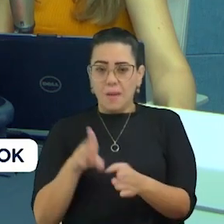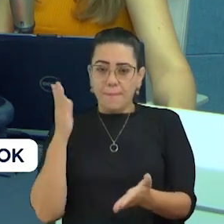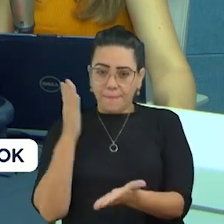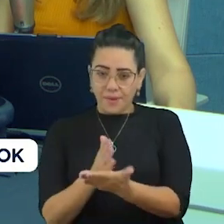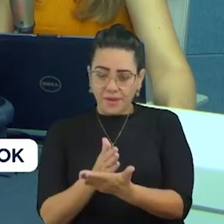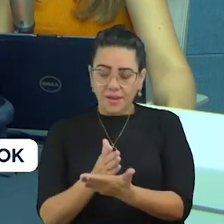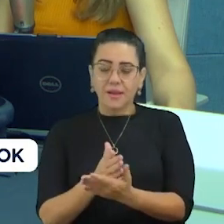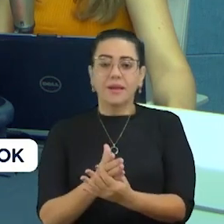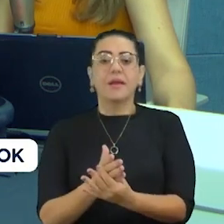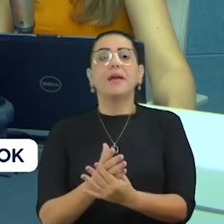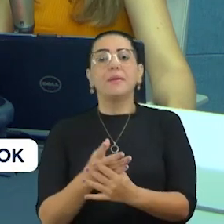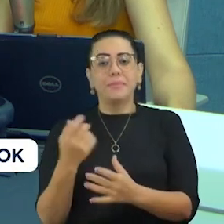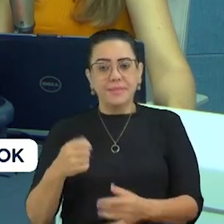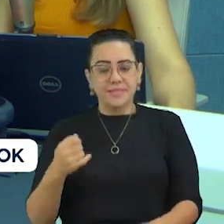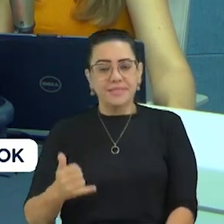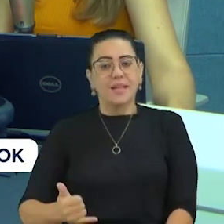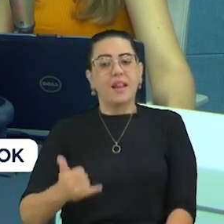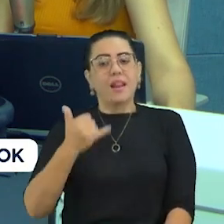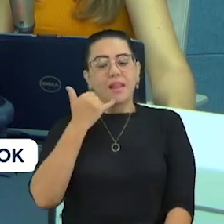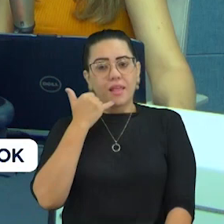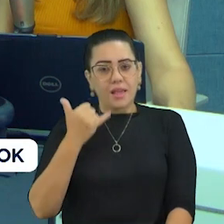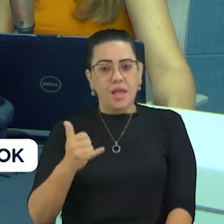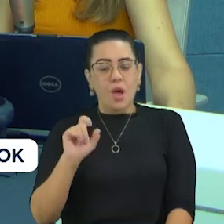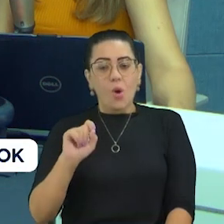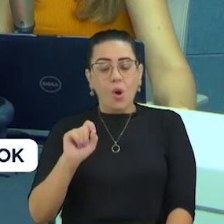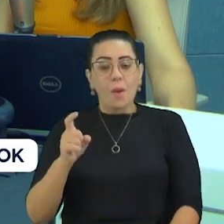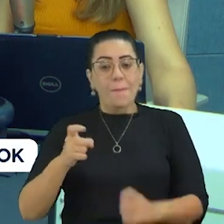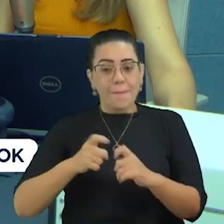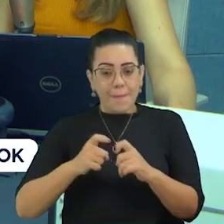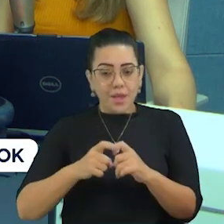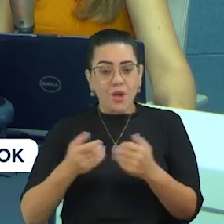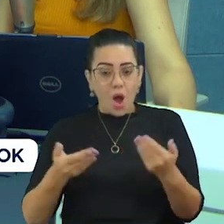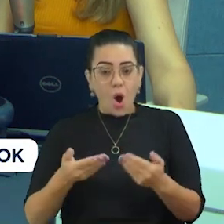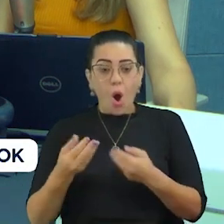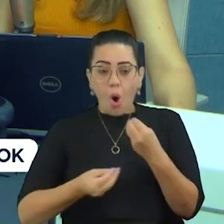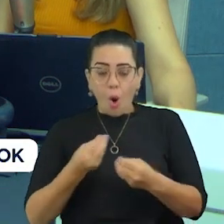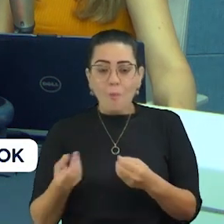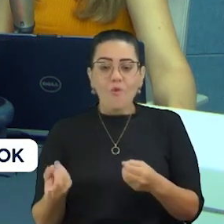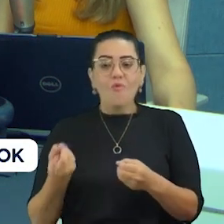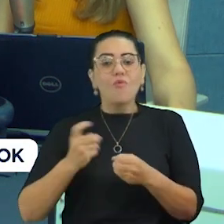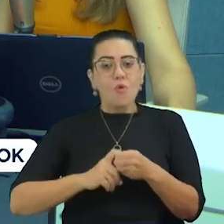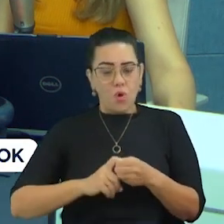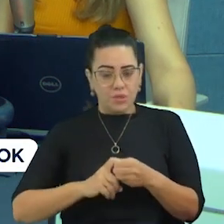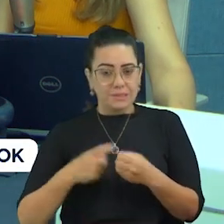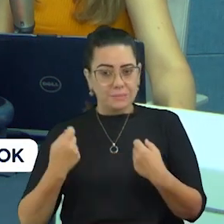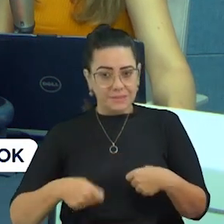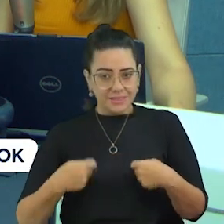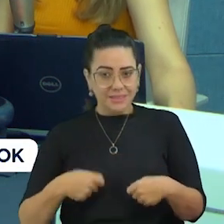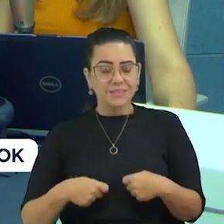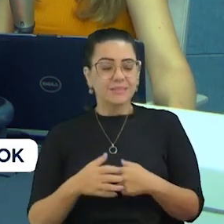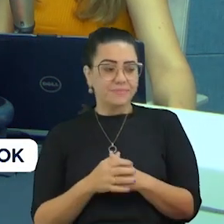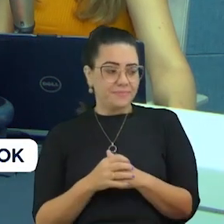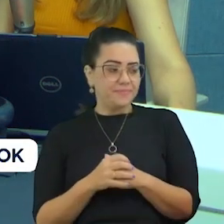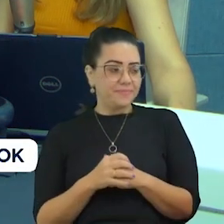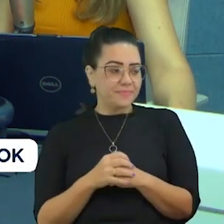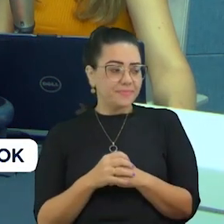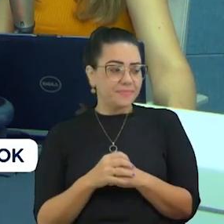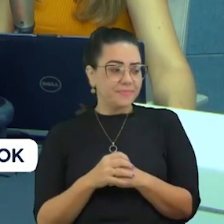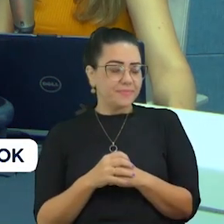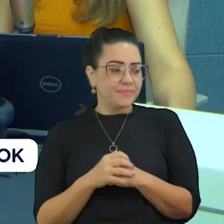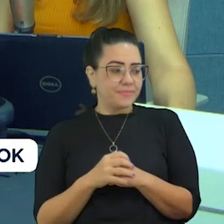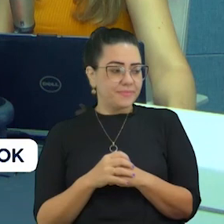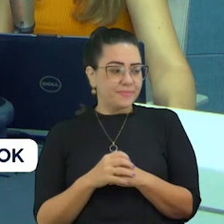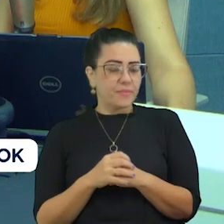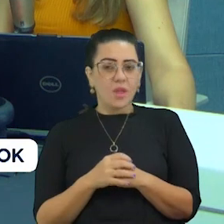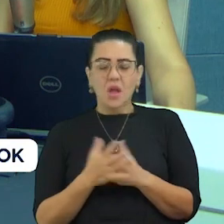é melhor ligar para o médico e ver como é que deve ser agora a minha nova rotina com aquela medicação. Uhum. Outra coisa que é um